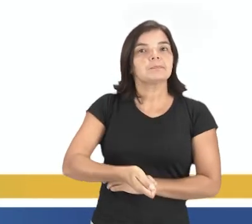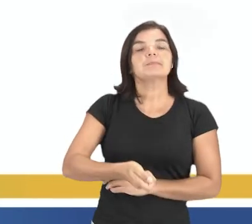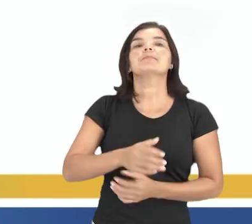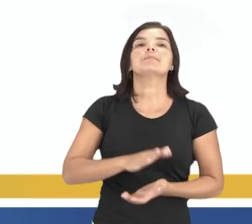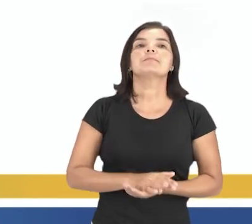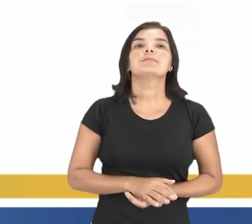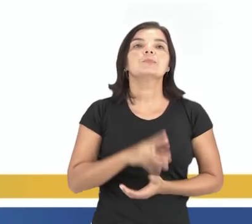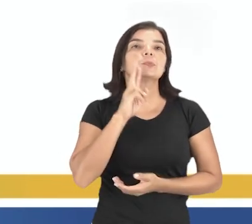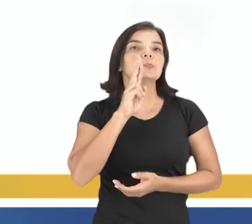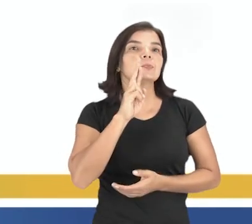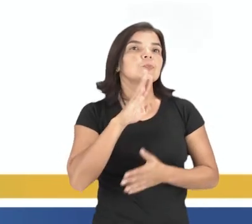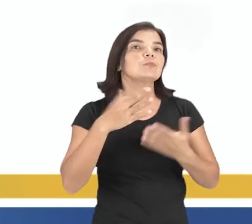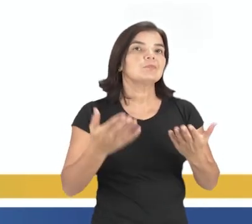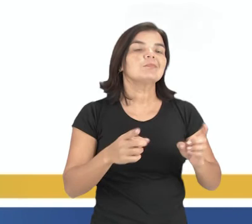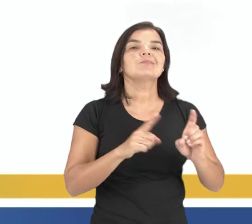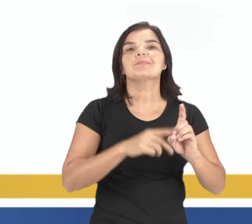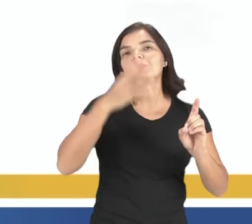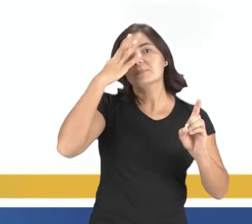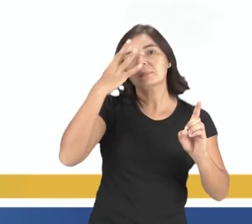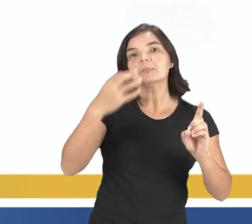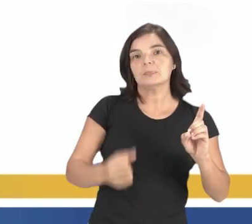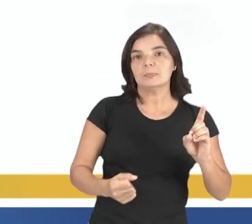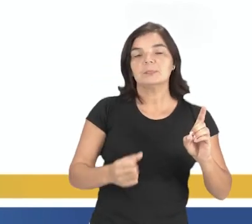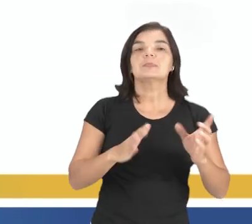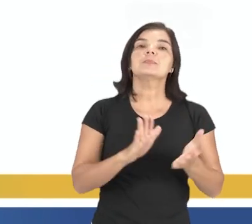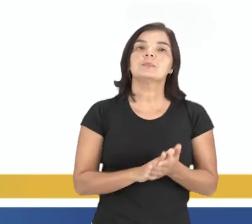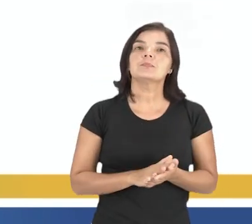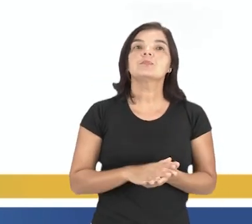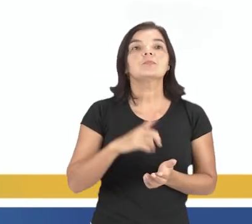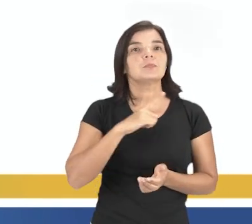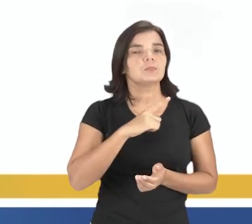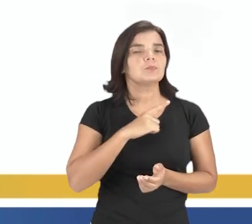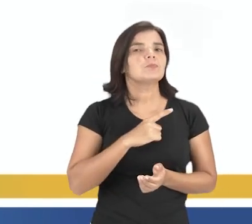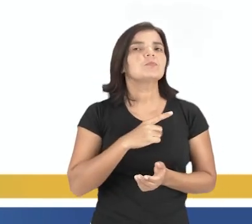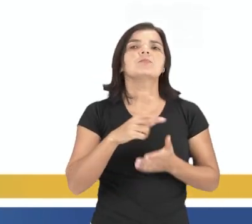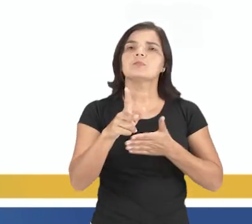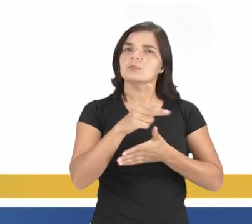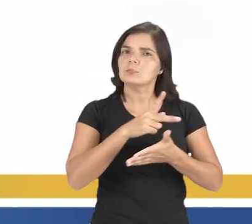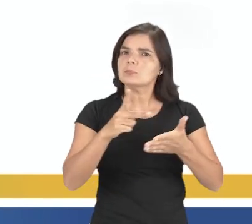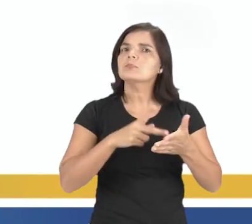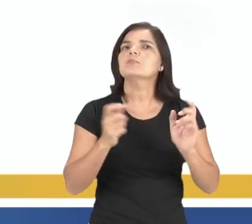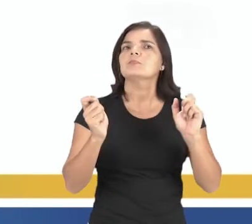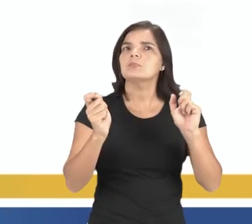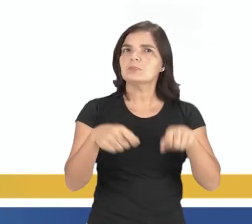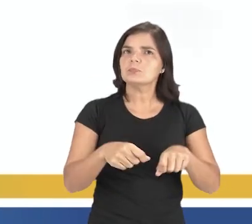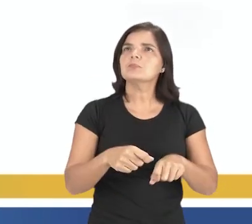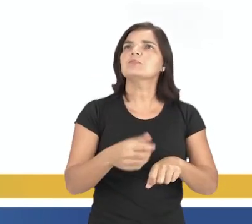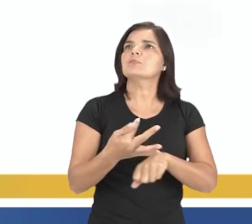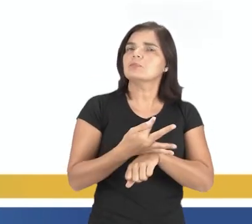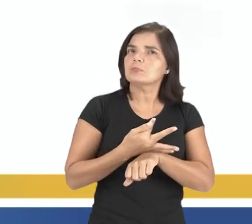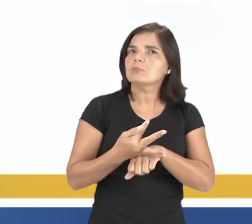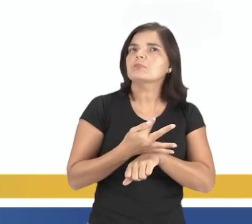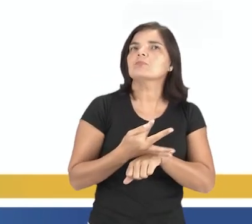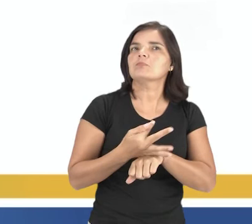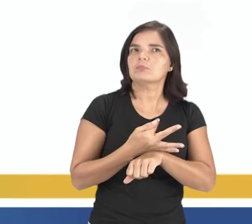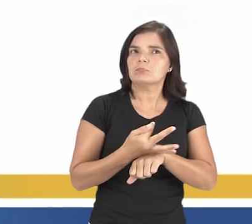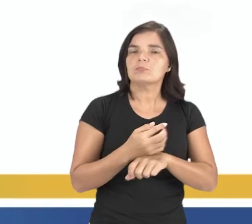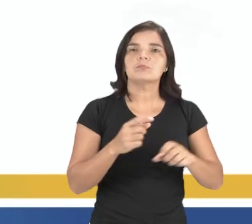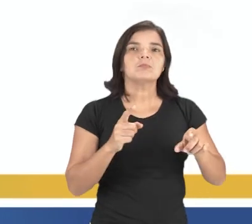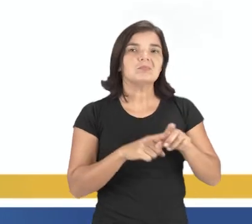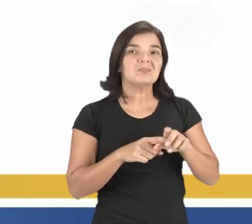é o nosso gabarito aí? Exatamente, gente, na letra D, tá? Nós tínhamos aqui uma poesia com essa possibilidade de resistir. Então essa